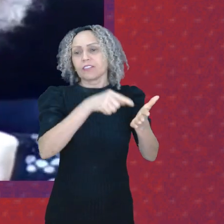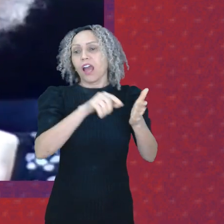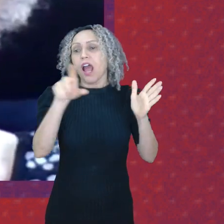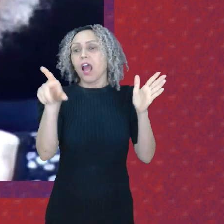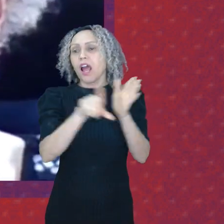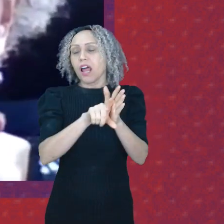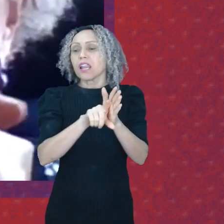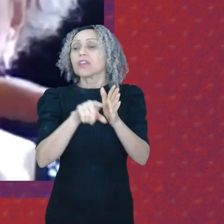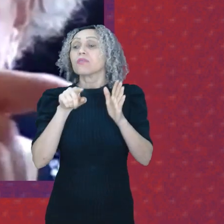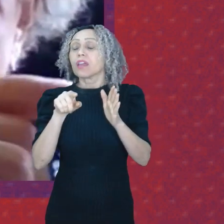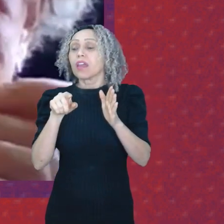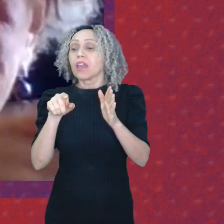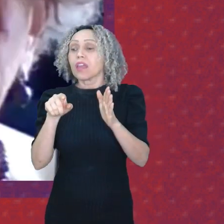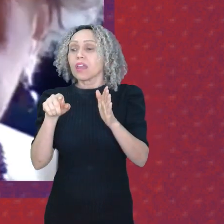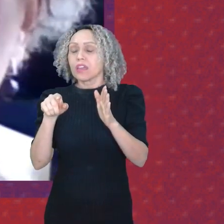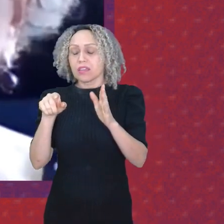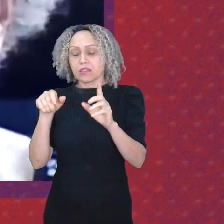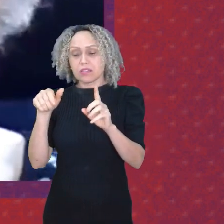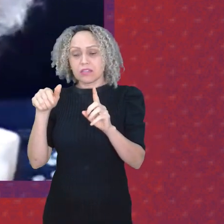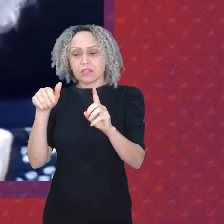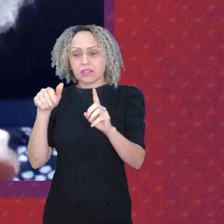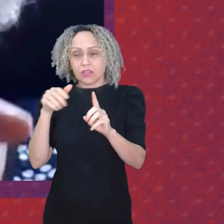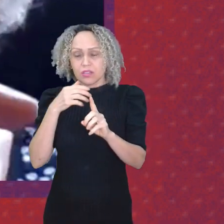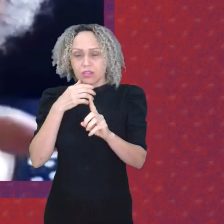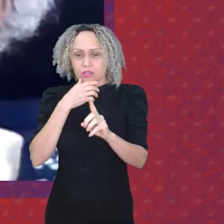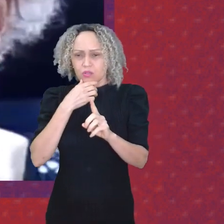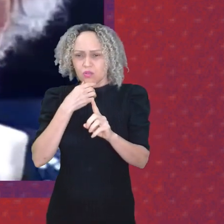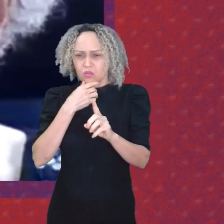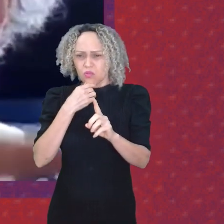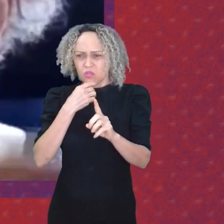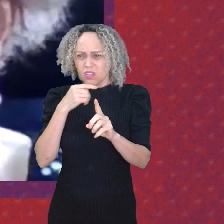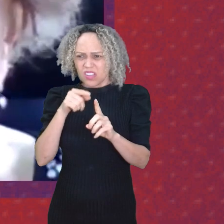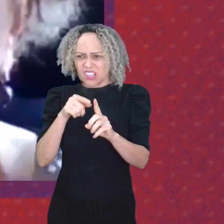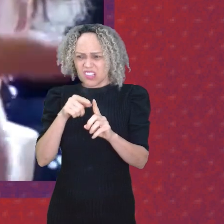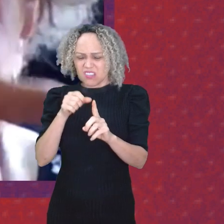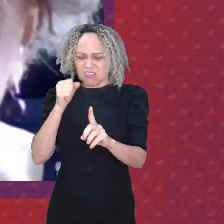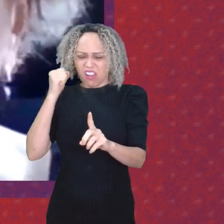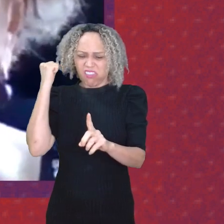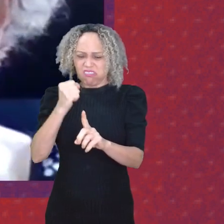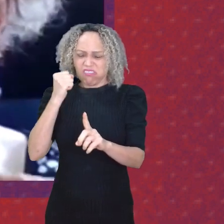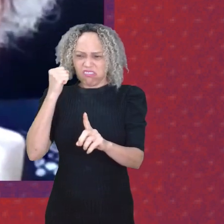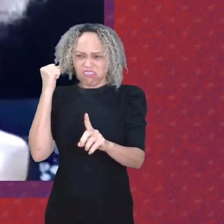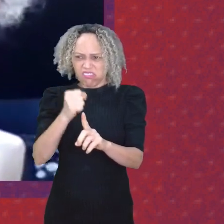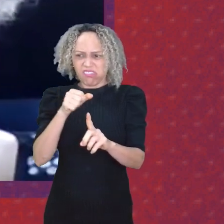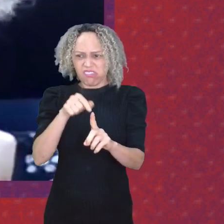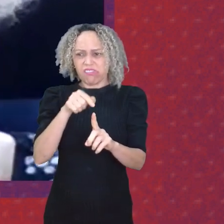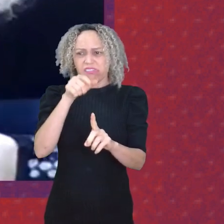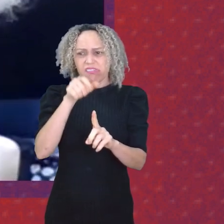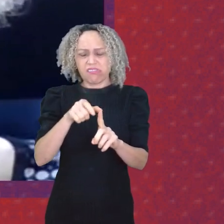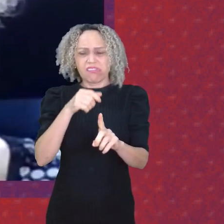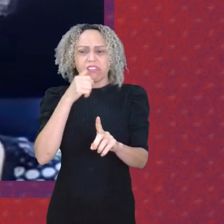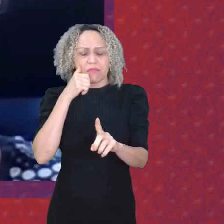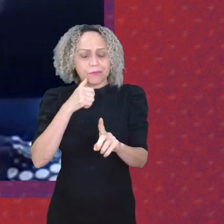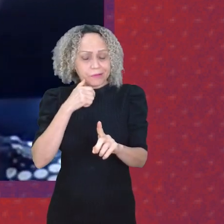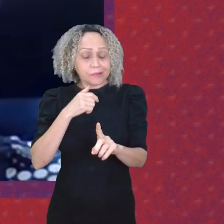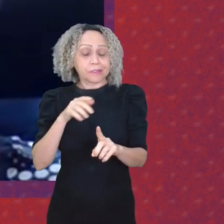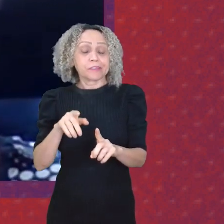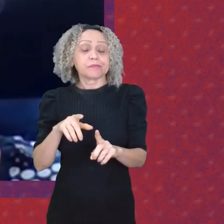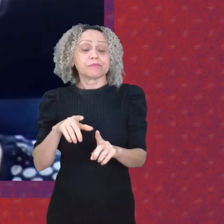a morte, o assassinato das mulheres pelo simples fato delas serem mulheres.